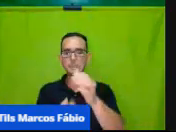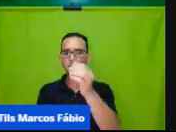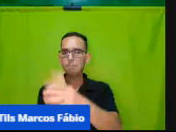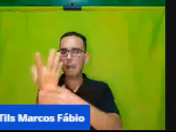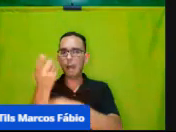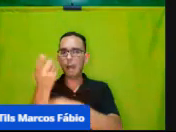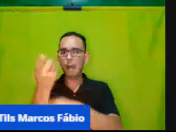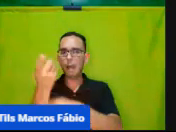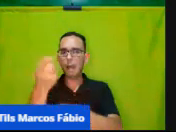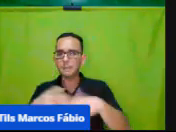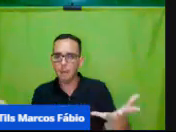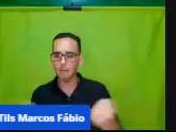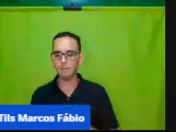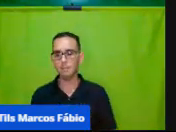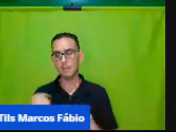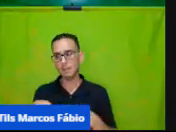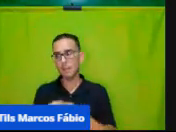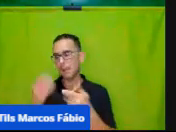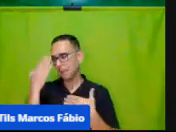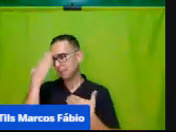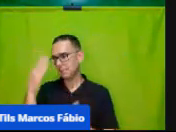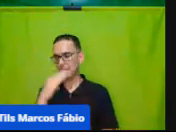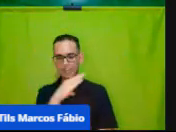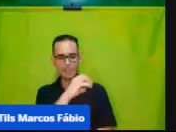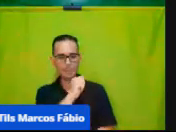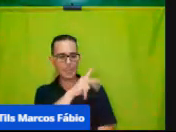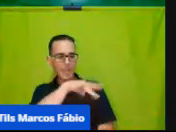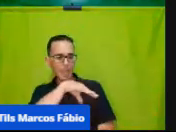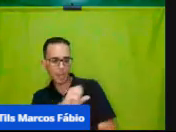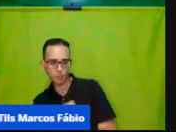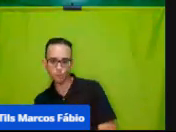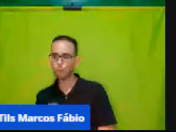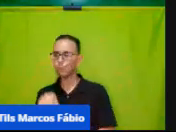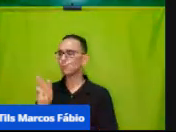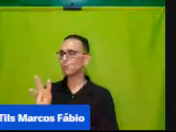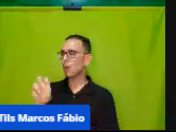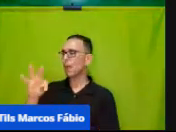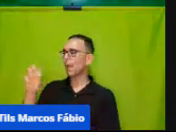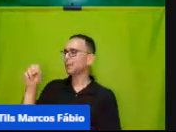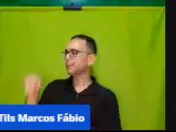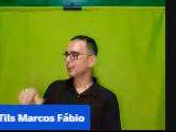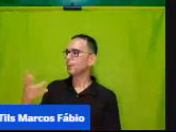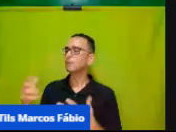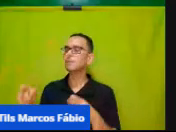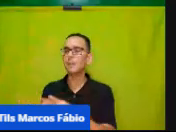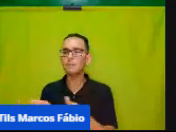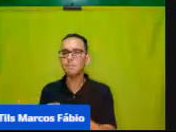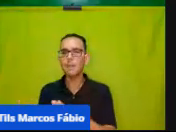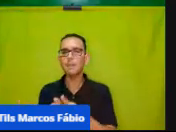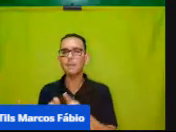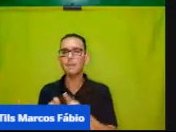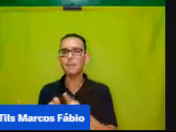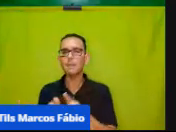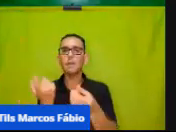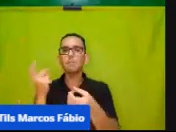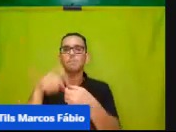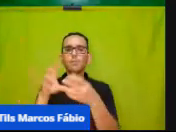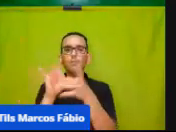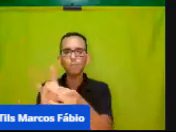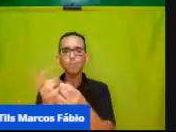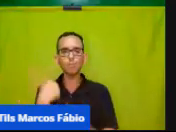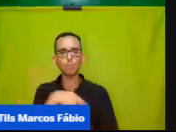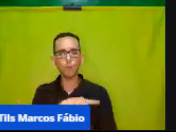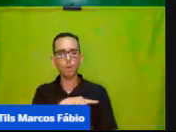Então, eu também vou agradecer o Carlos, o Elton, que disponibilizaram a estar participando com a gente. Desde o